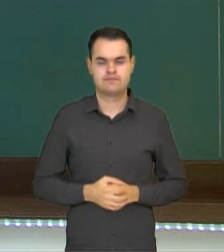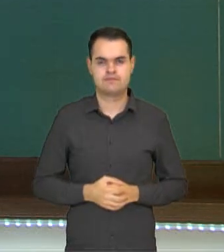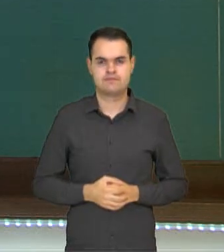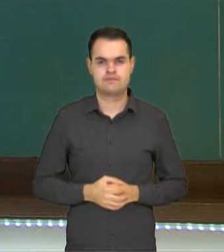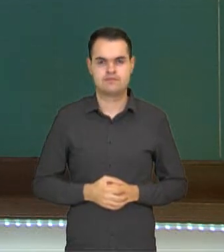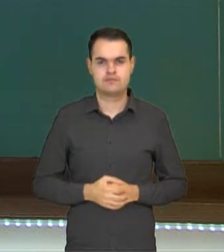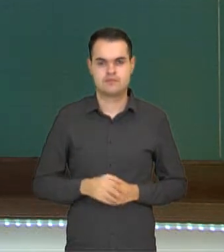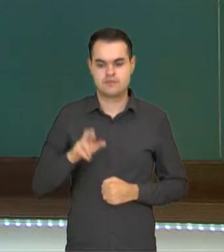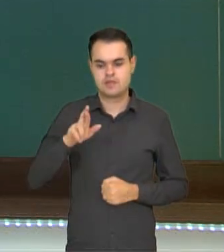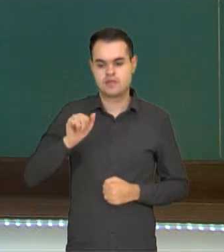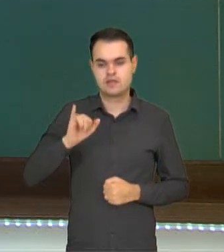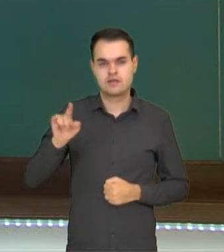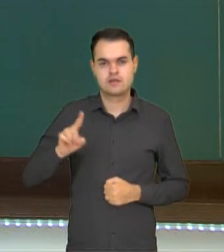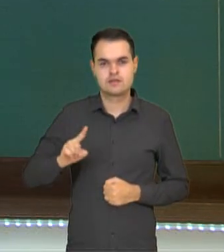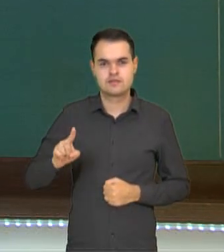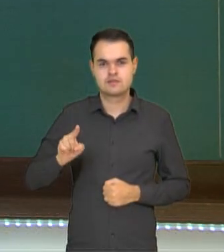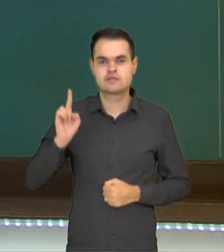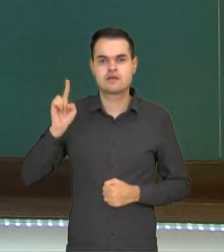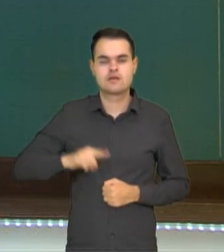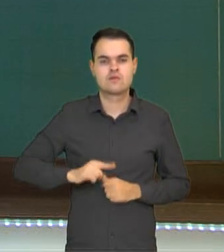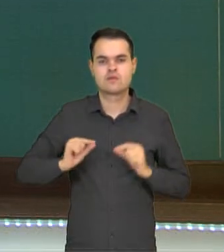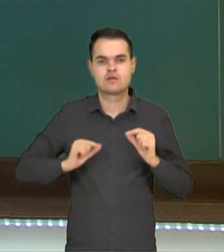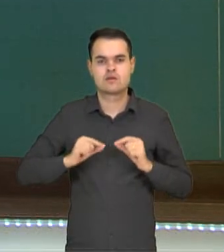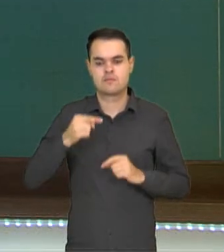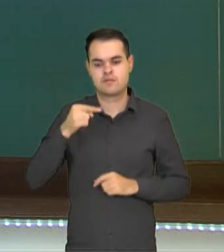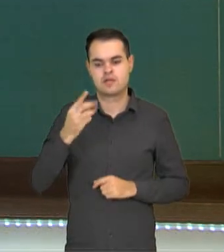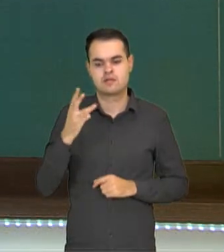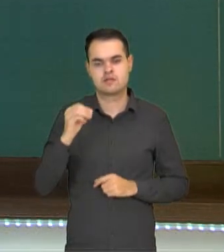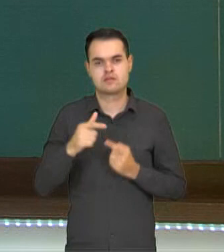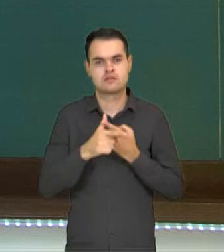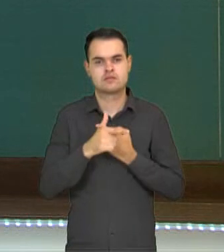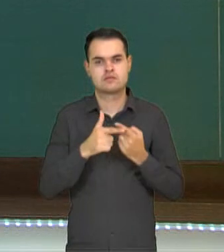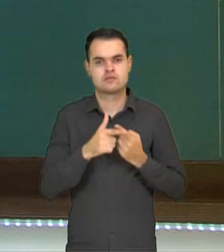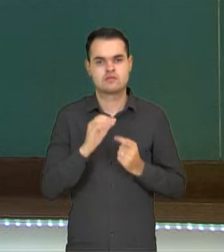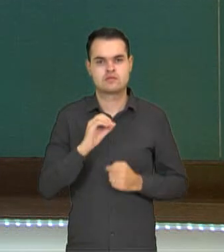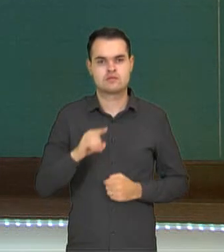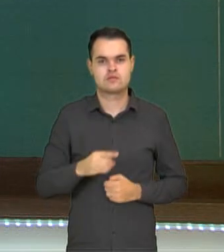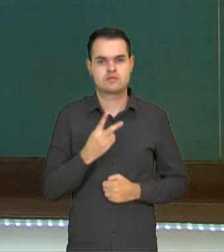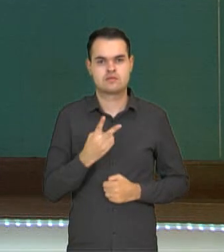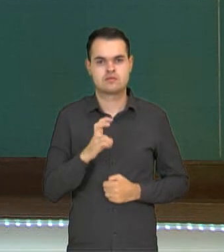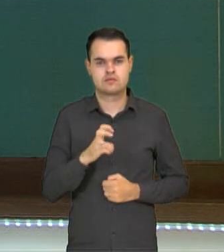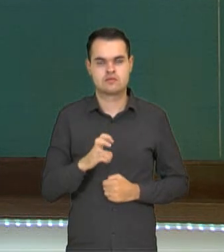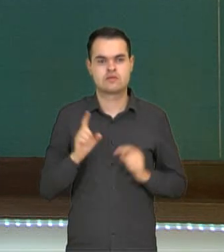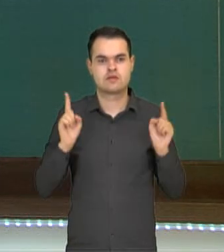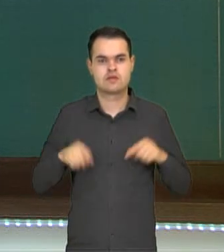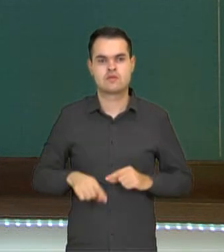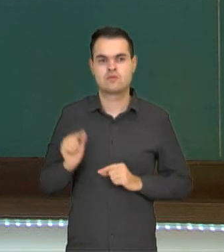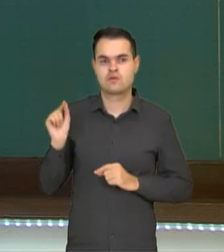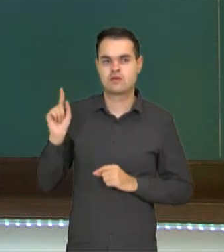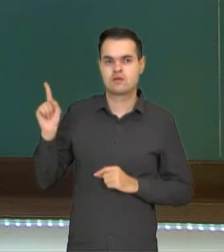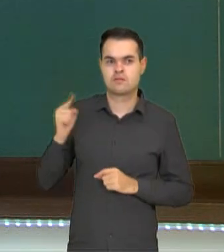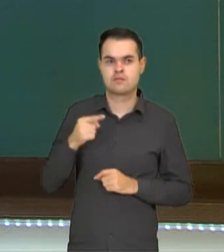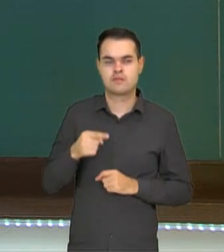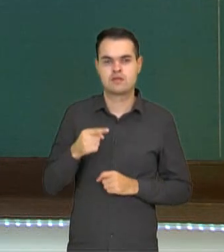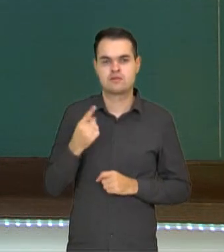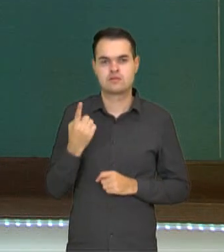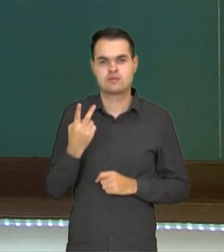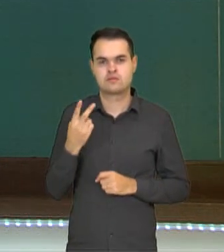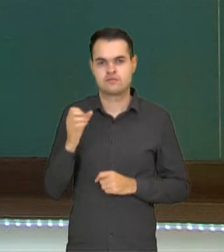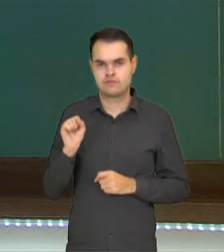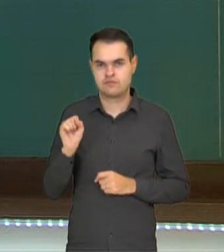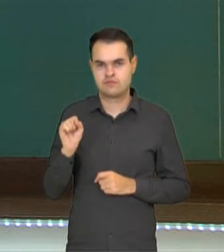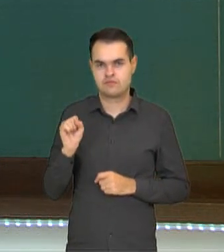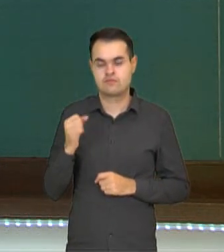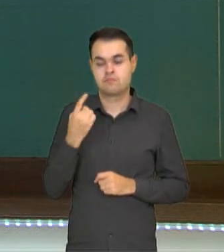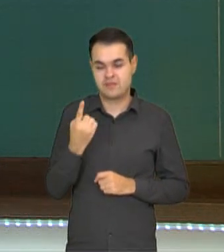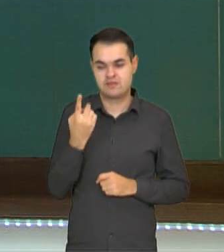a raiz desta função vai ser menos 30 divididos por 0,25, que ficou menos 120.